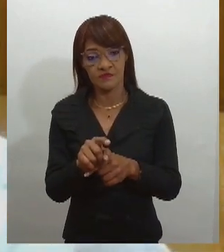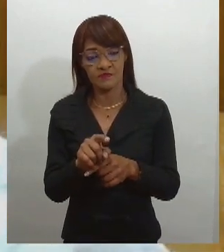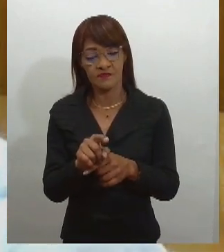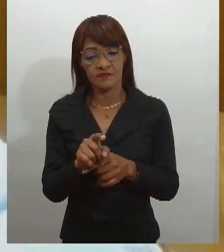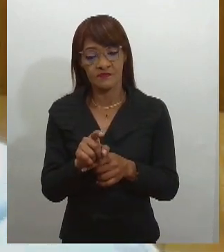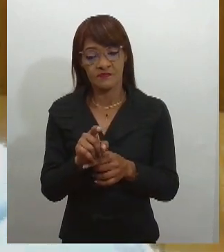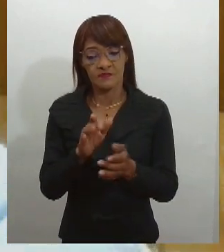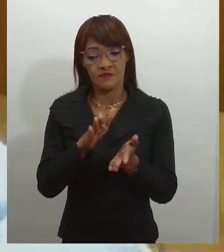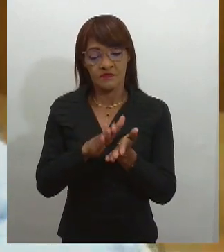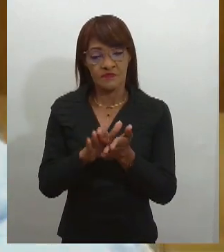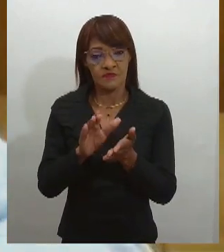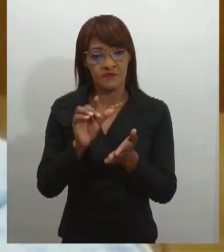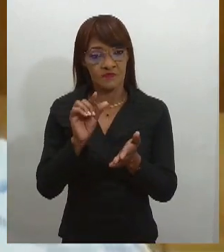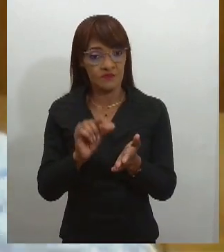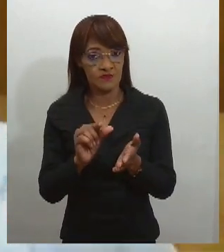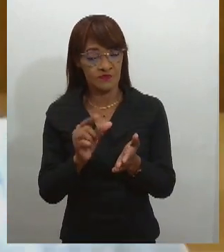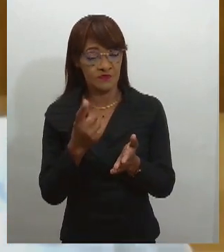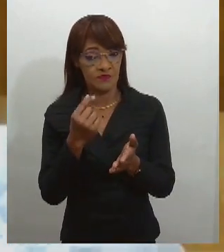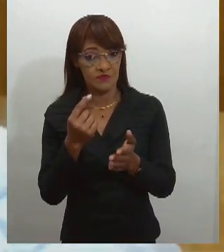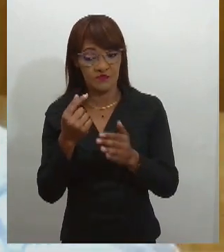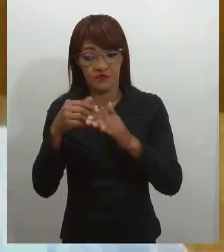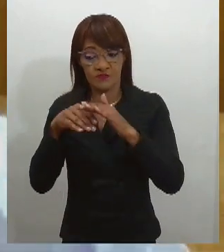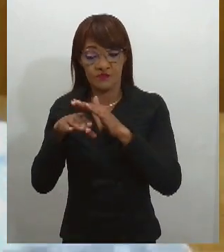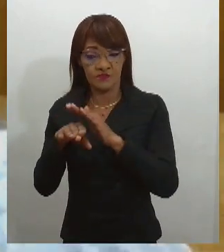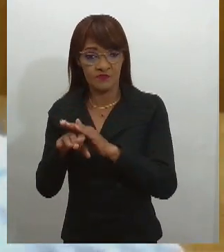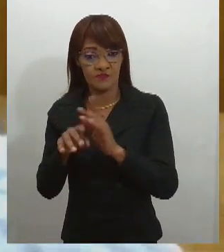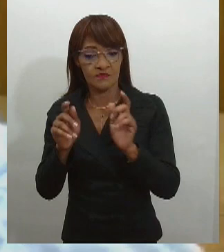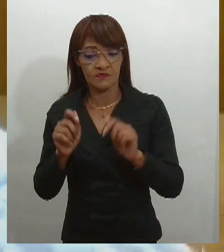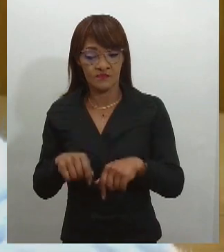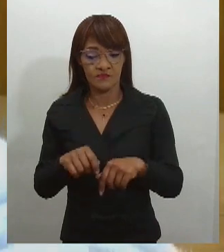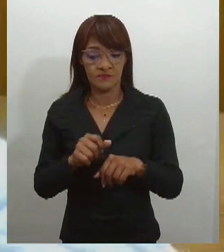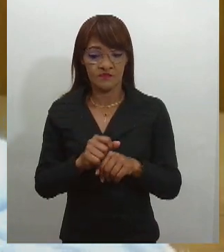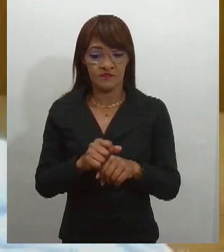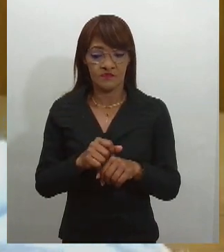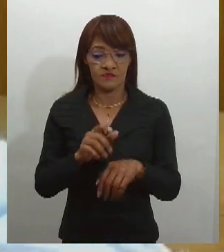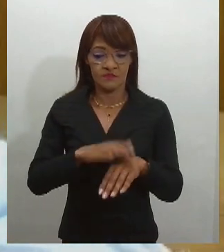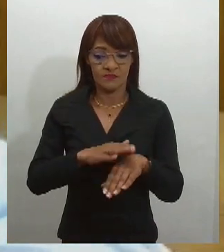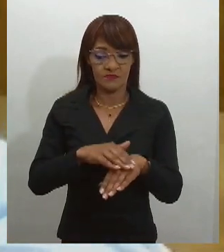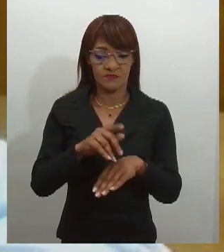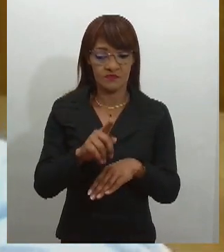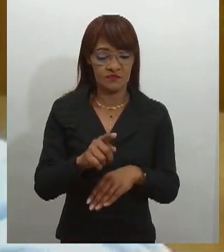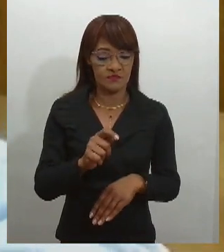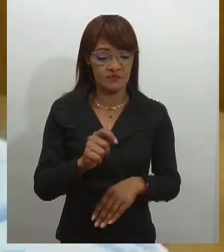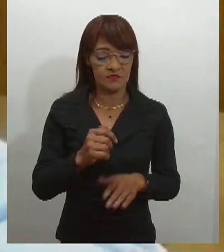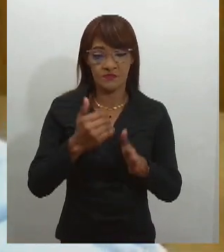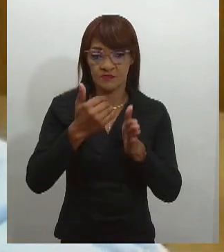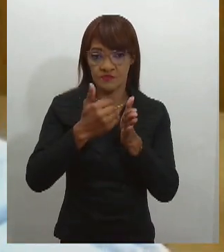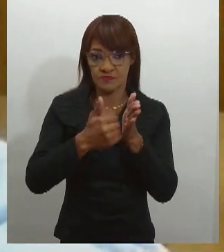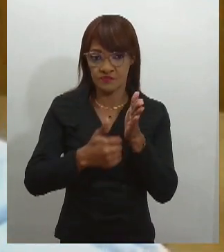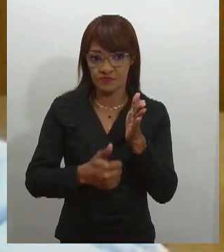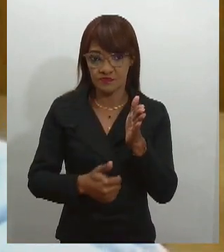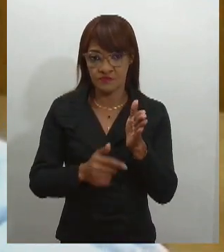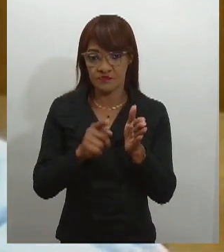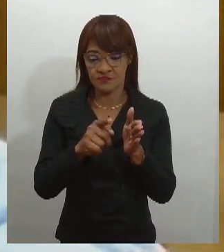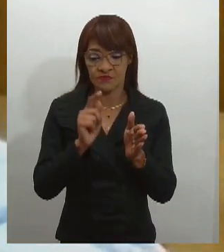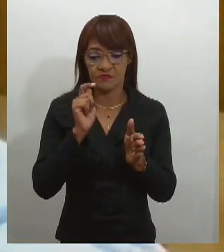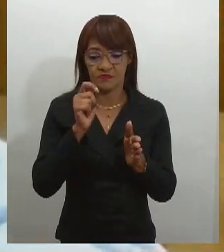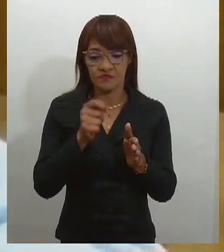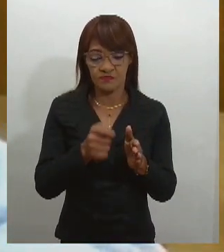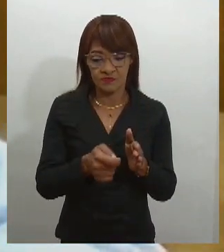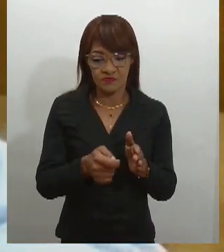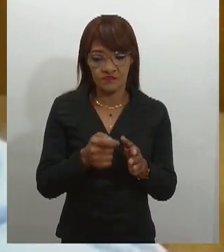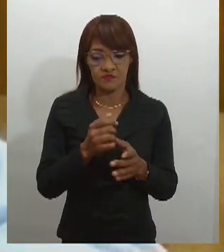sobra ainda um dinheirinho, que é isso que os bancos fazem. Fala, aqui a gente abatendo a sua dívida, ainda sobrará